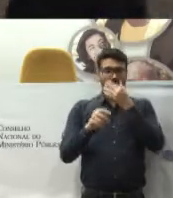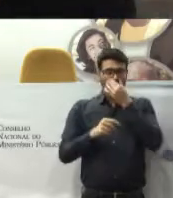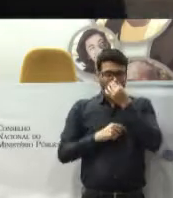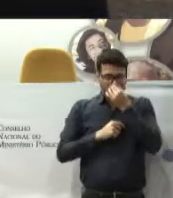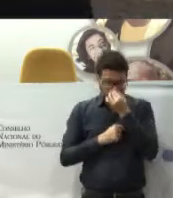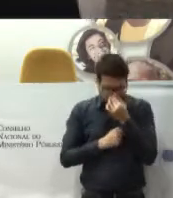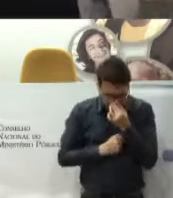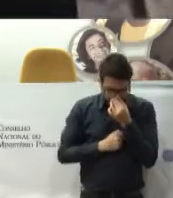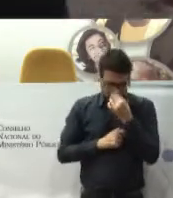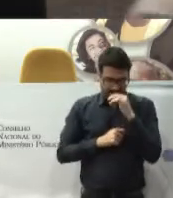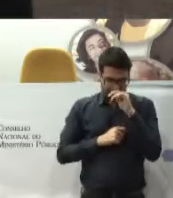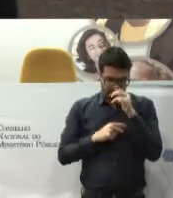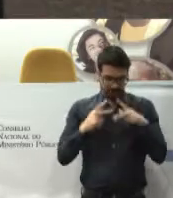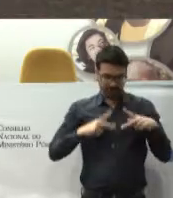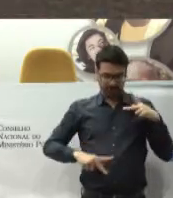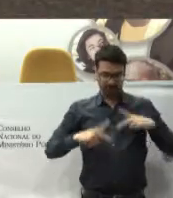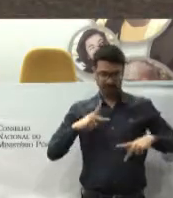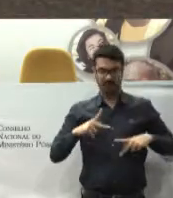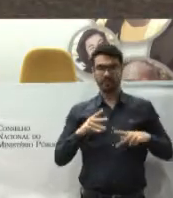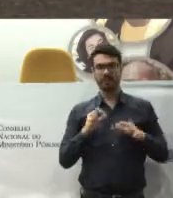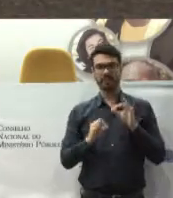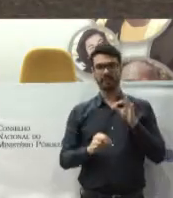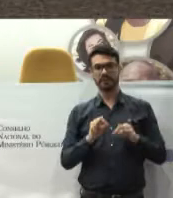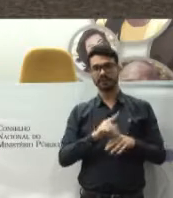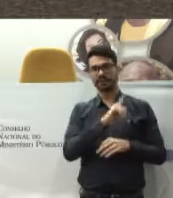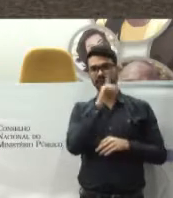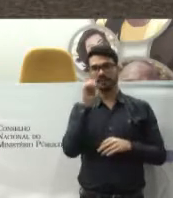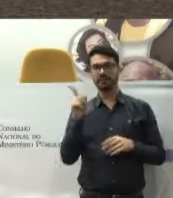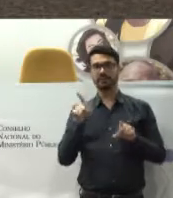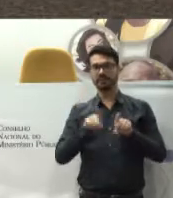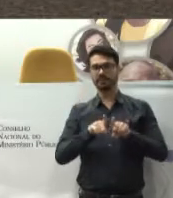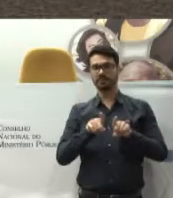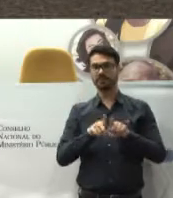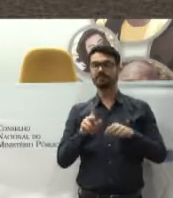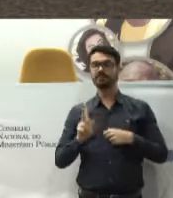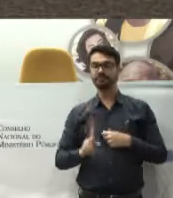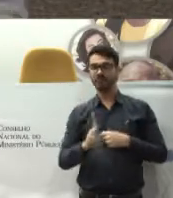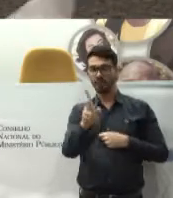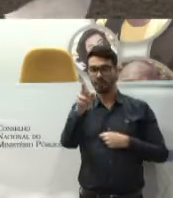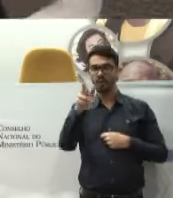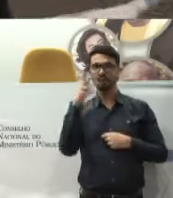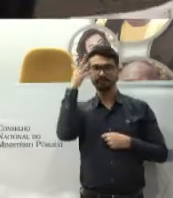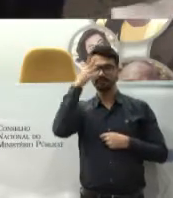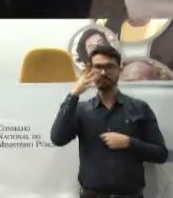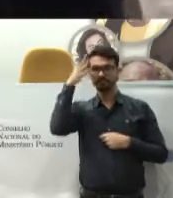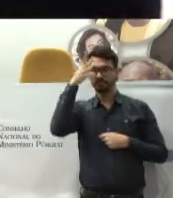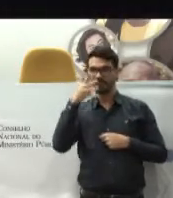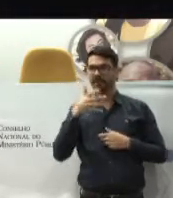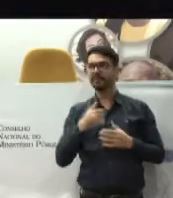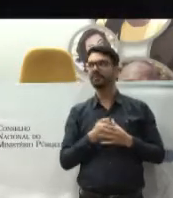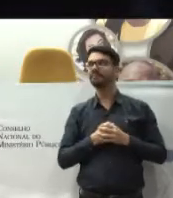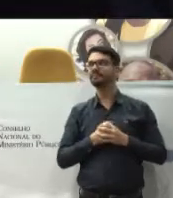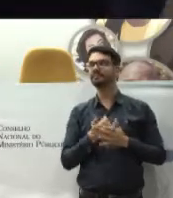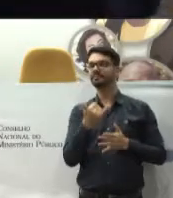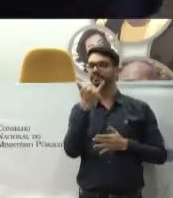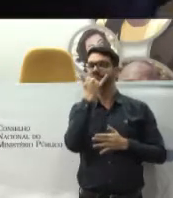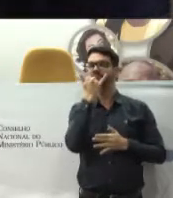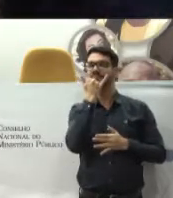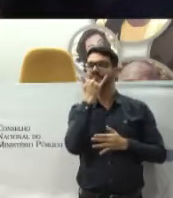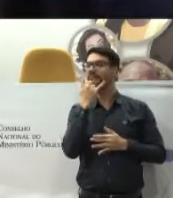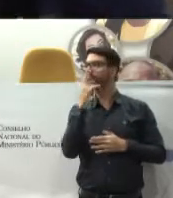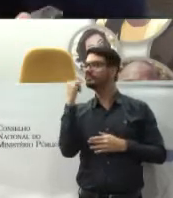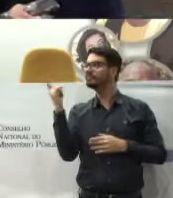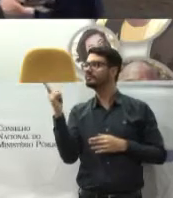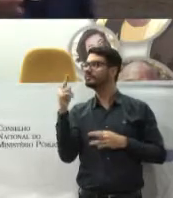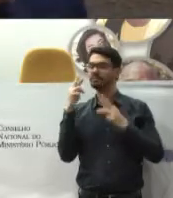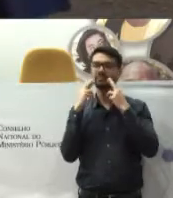do Espírito Santo, para seguirmos com esse painel. E vou pedir perdão a você, Hermes, porque